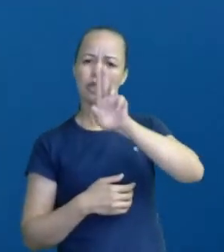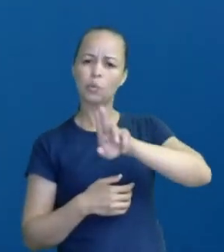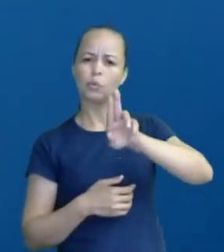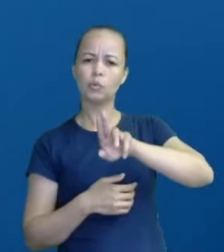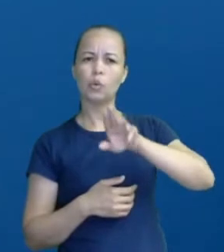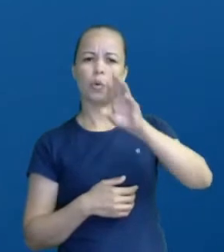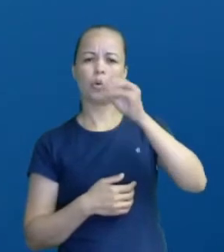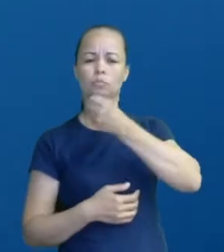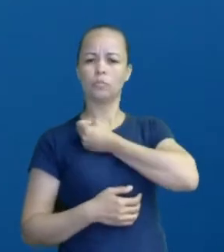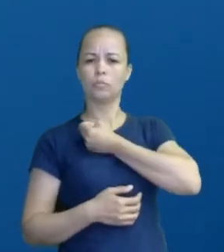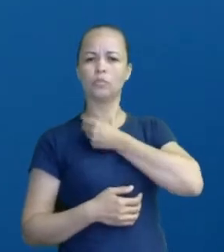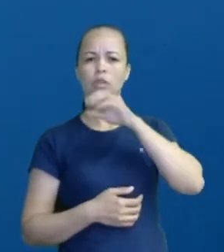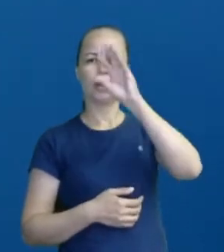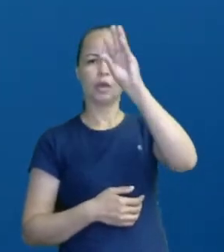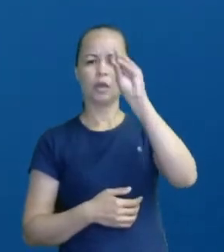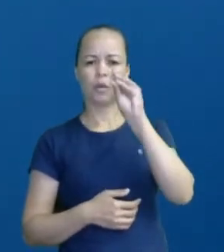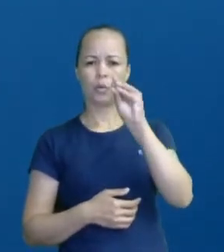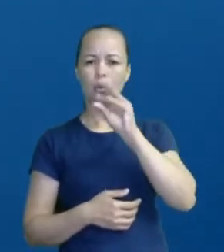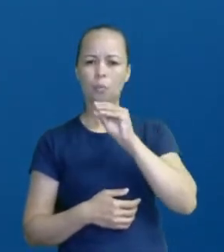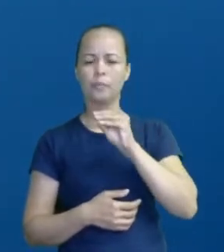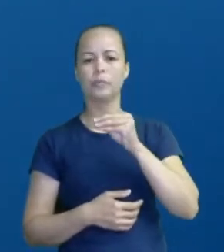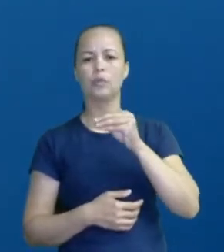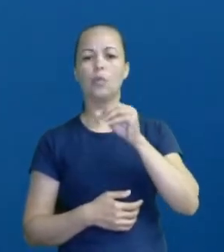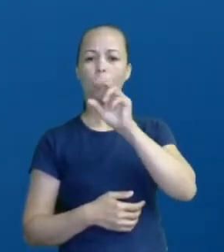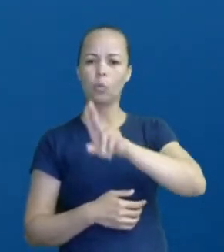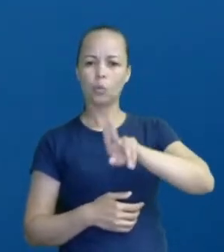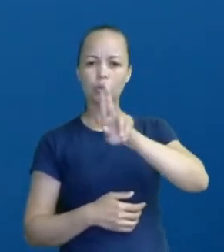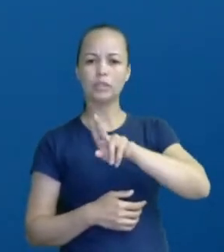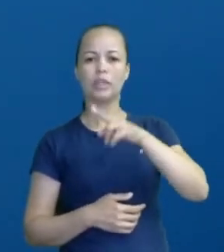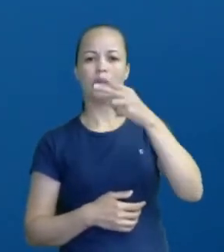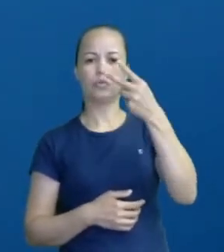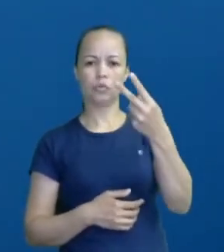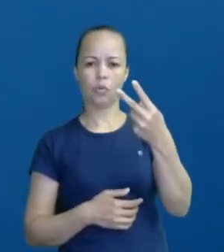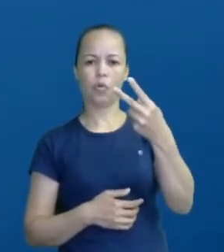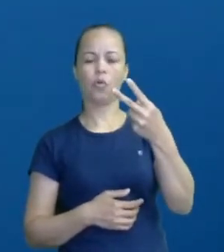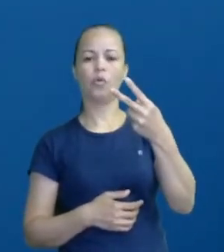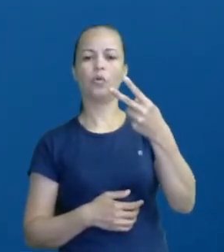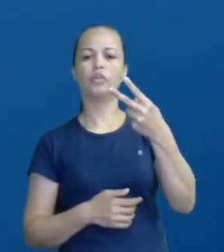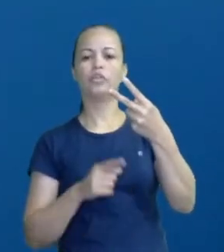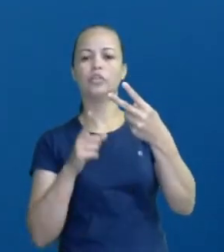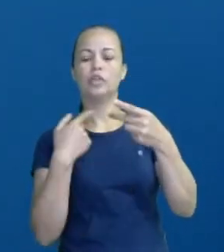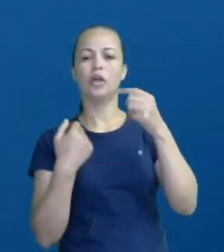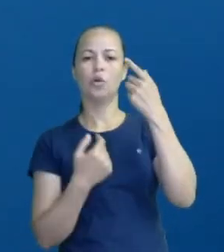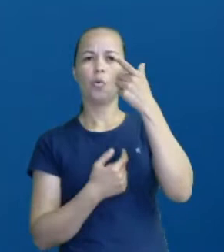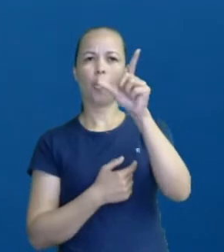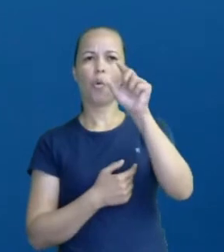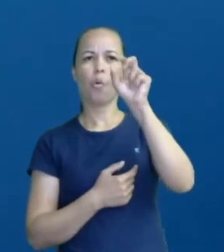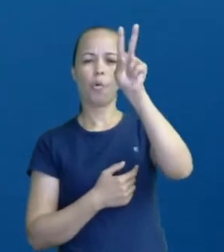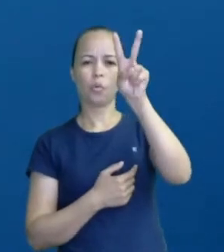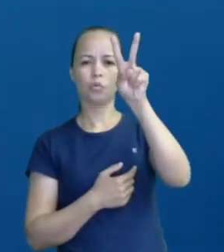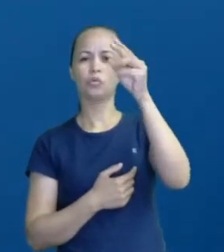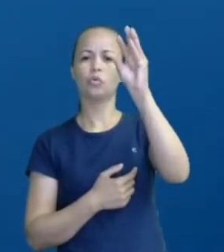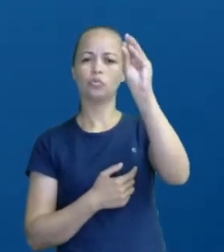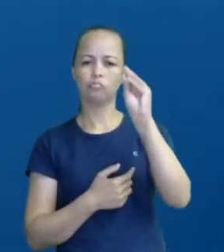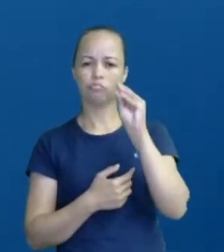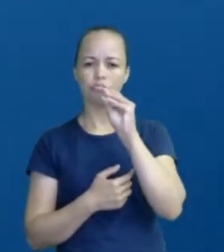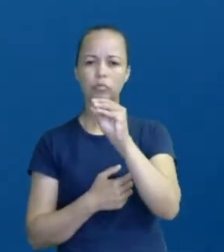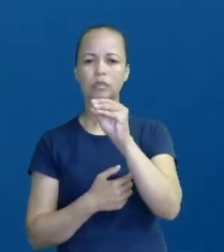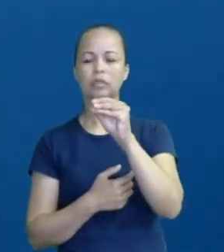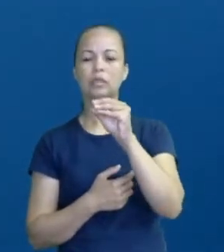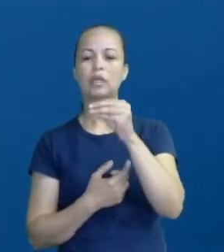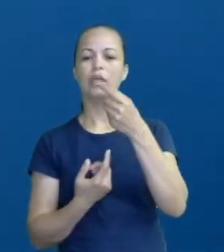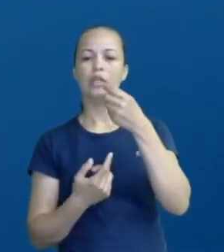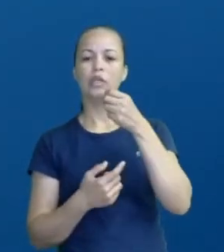Então, quais foram os números que eu usei? Eu usei o 2 uma vez, usei outro 2 e usei